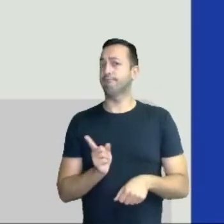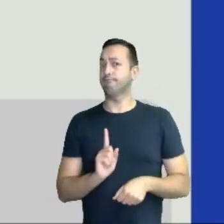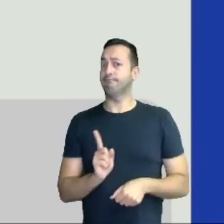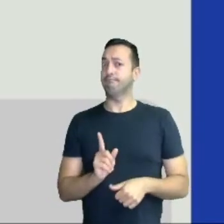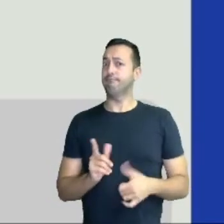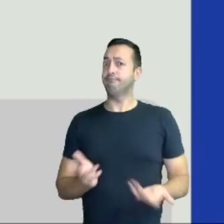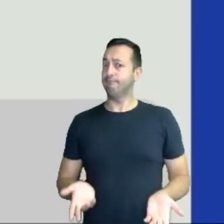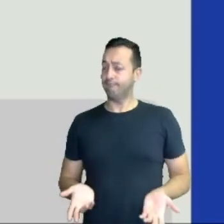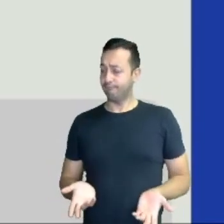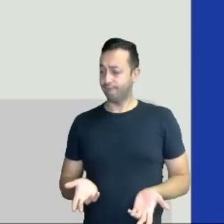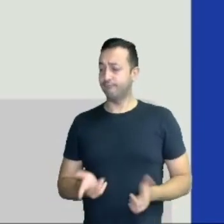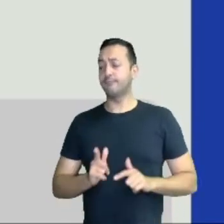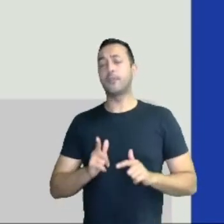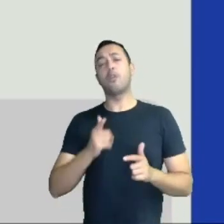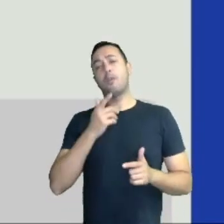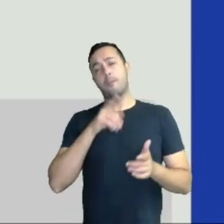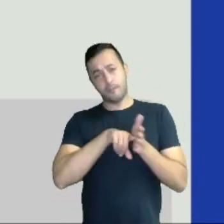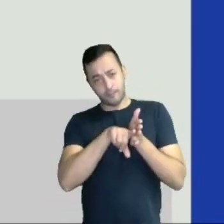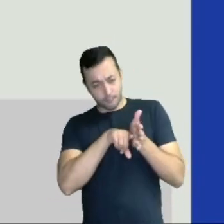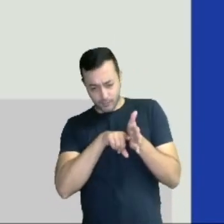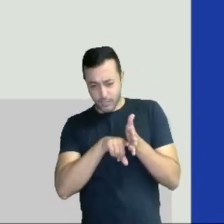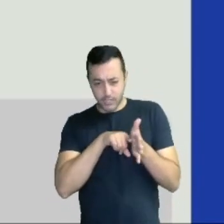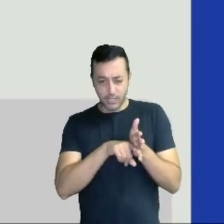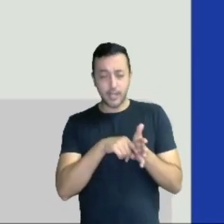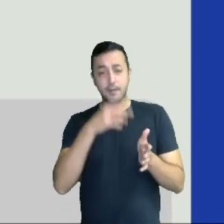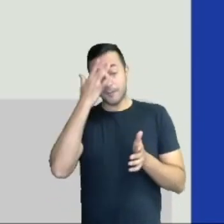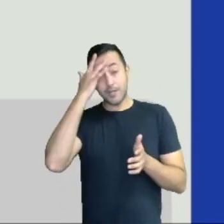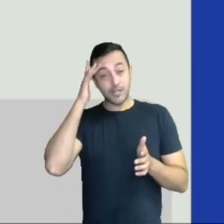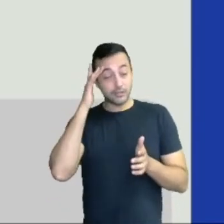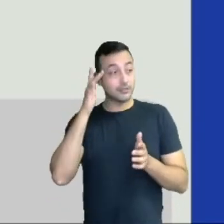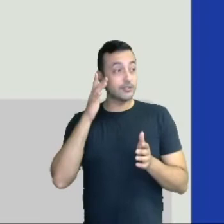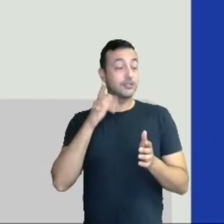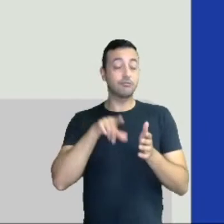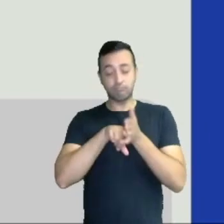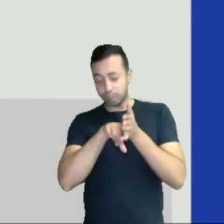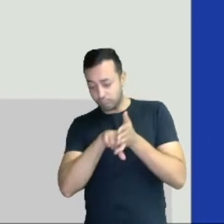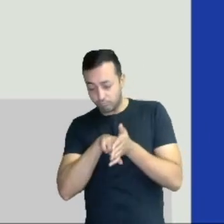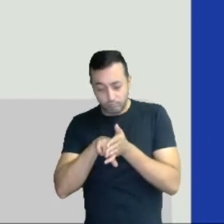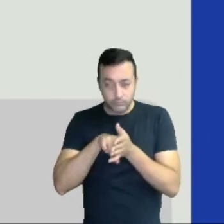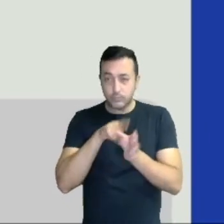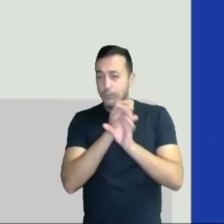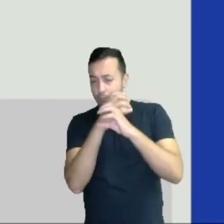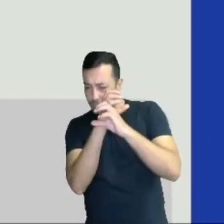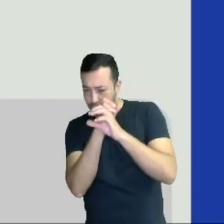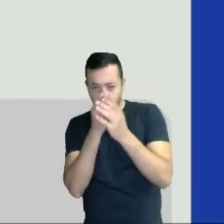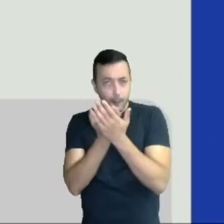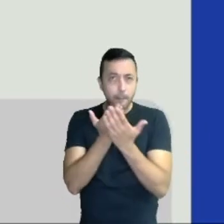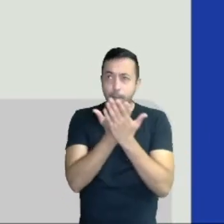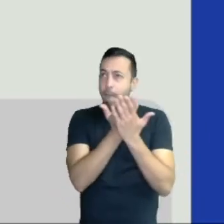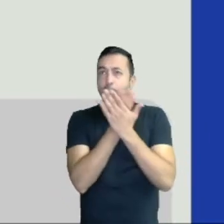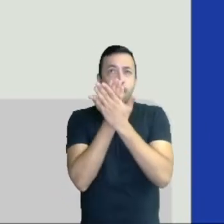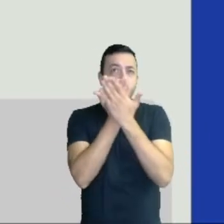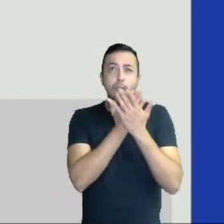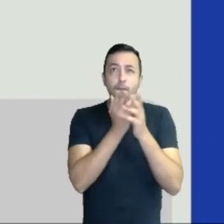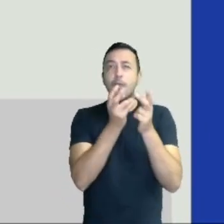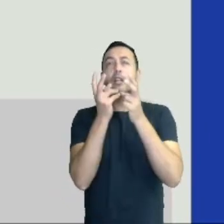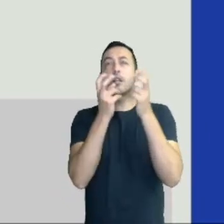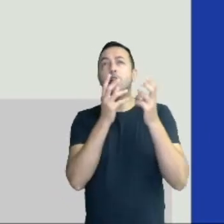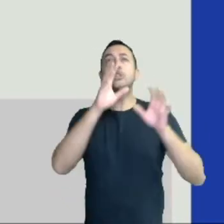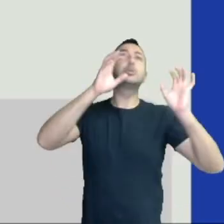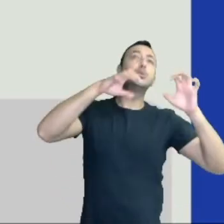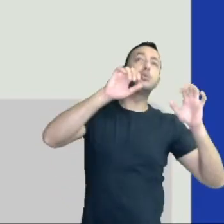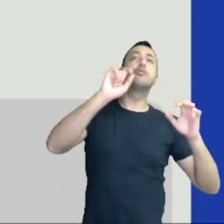não, né, minha gente? Meteorologista, que é aquela pessoa que fica avaliando o tempo, ele tem que ter os recursos, ele precisa